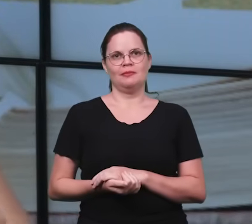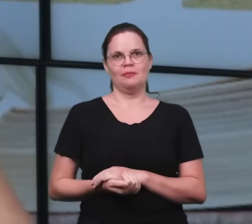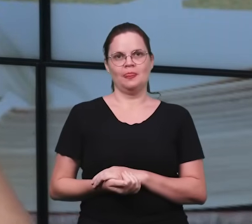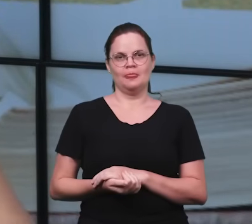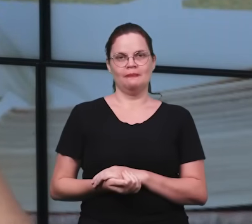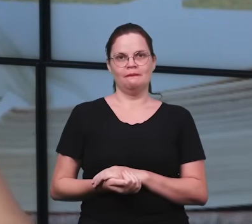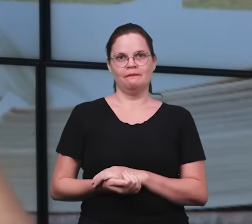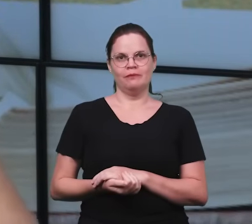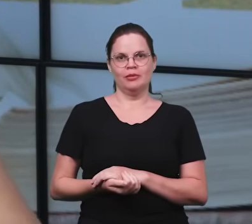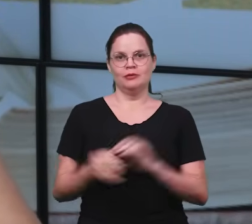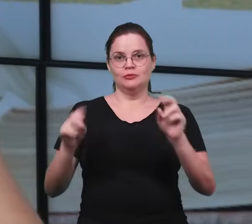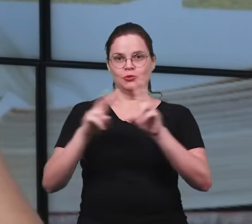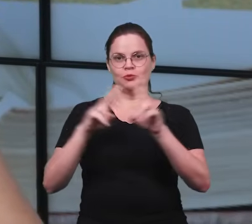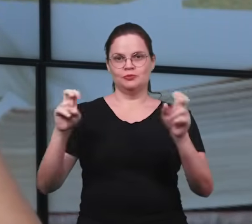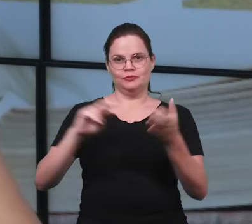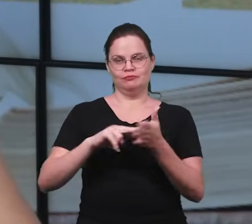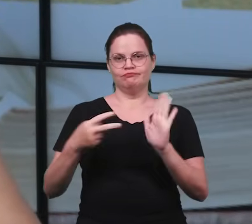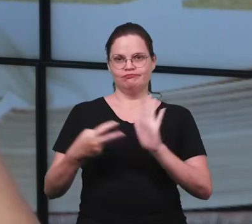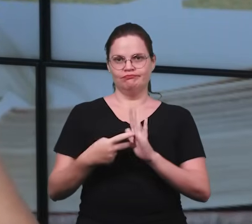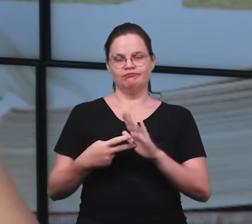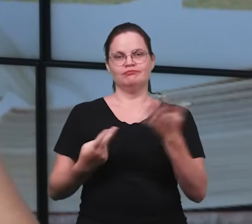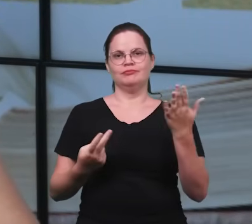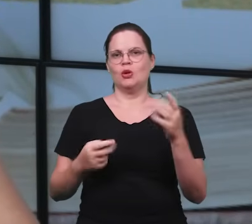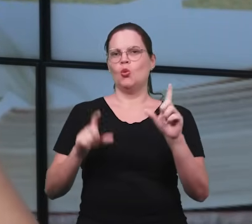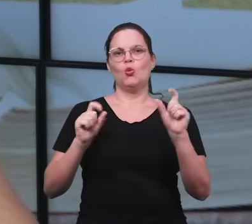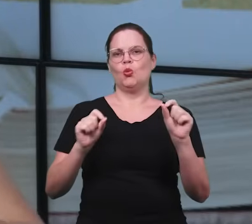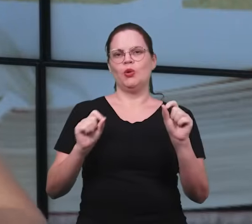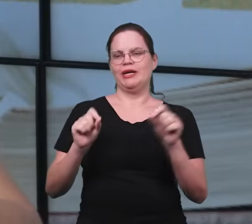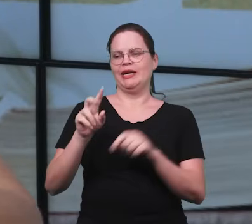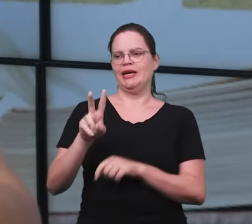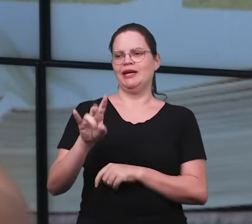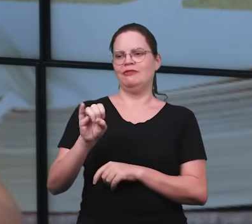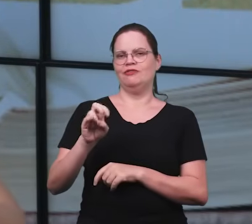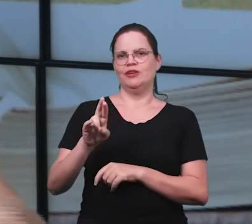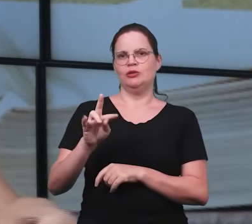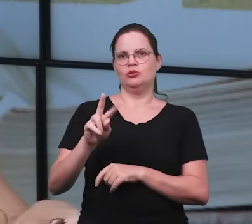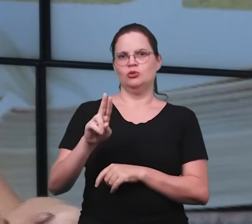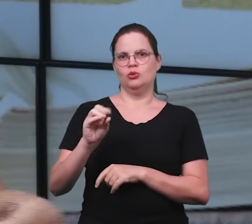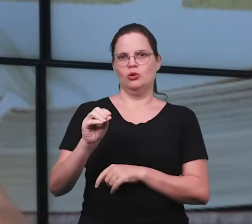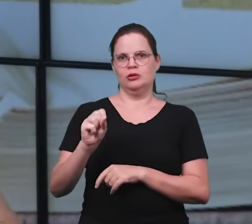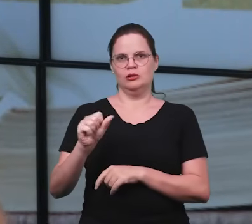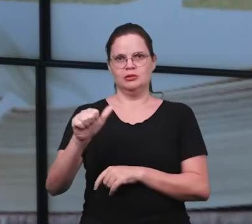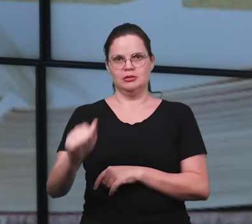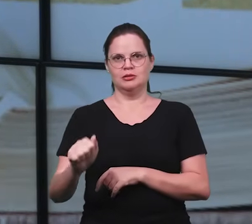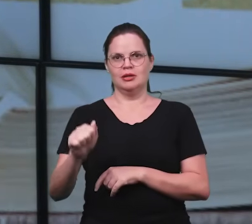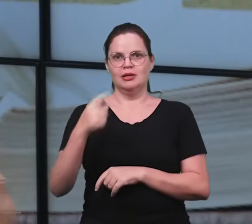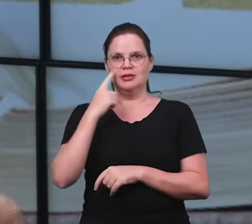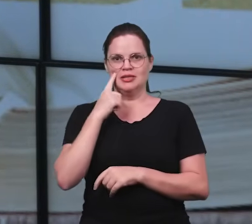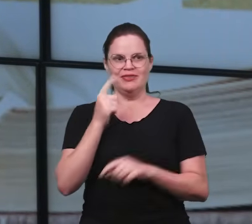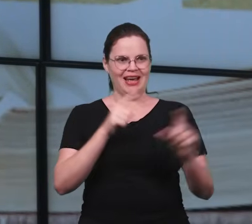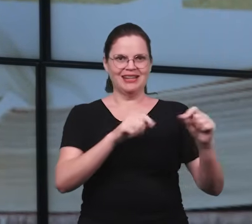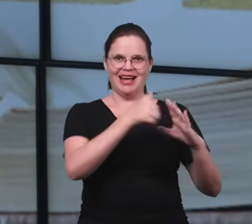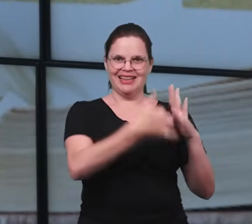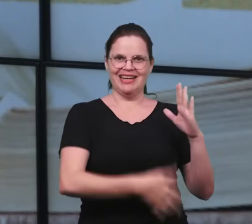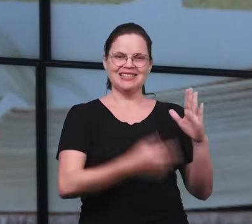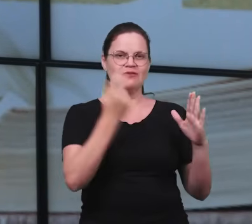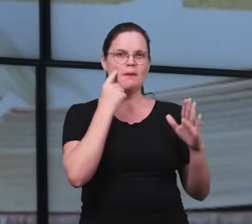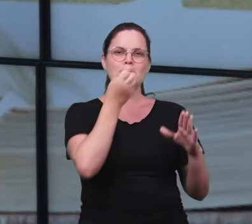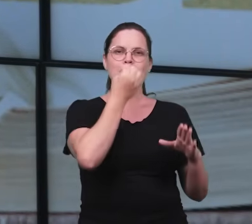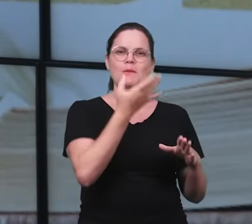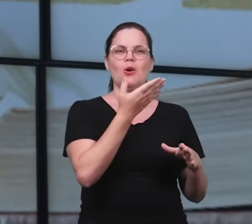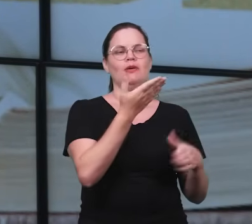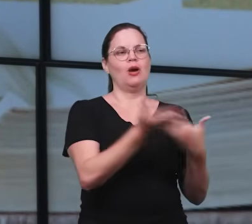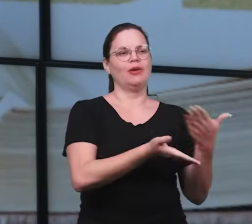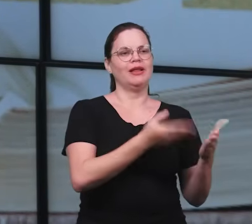partindo desse significado aí do que seria virtude, acho que colocou por terra aí aquela sua